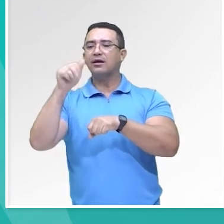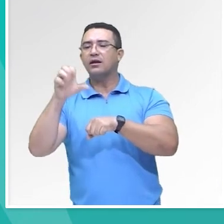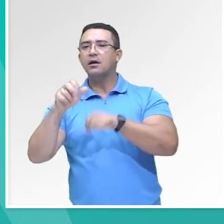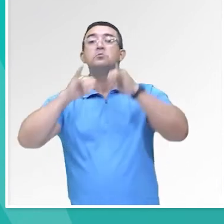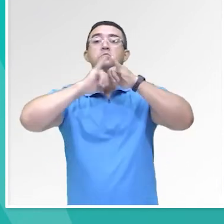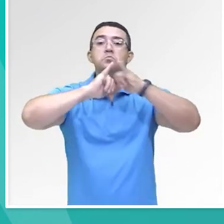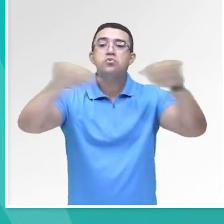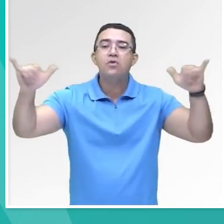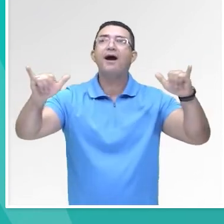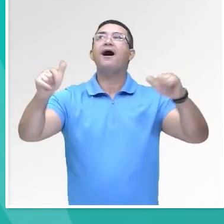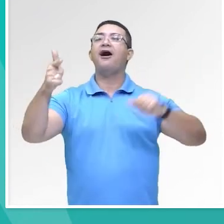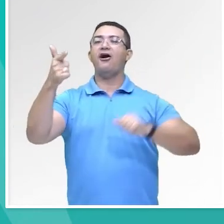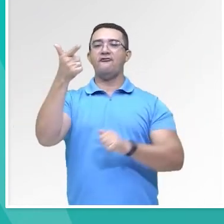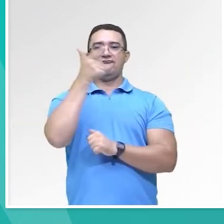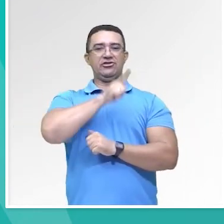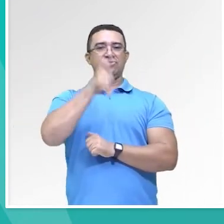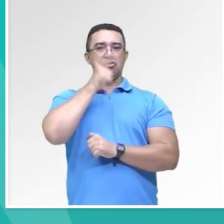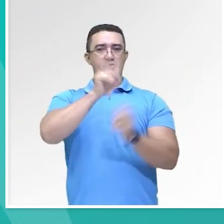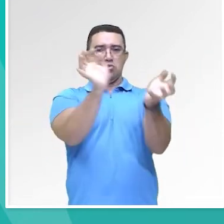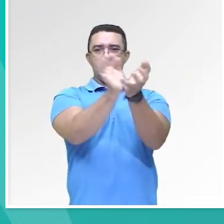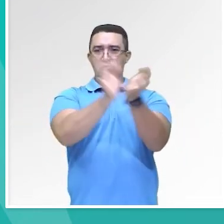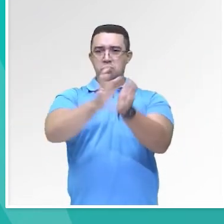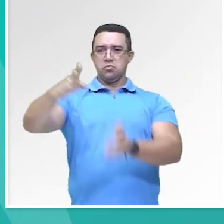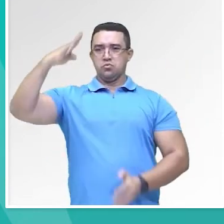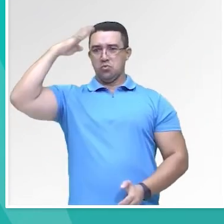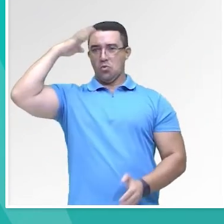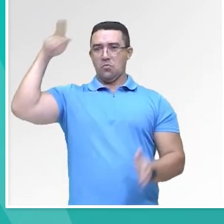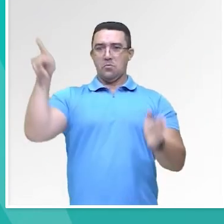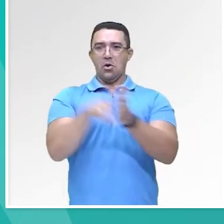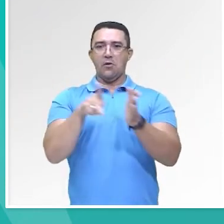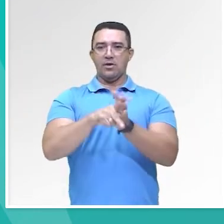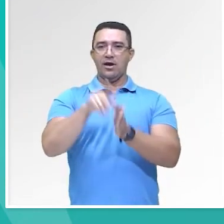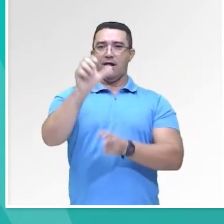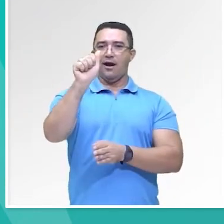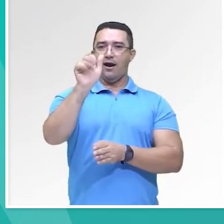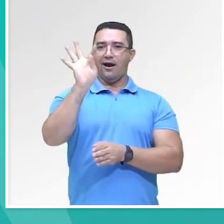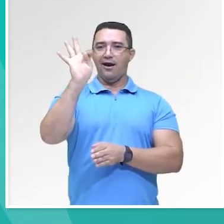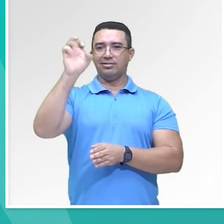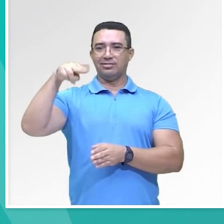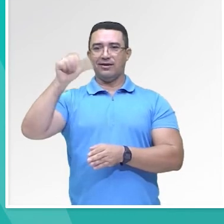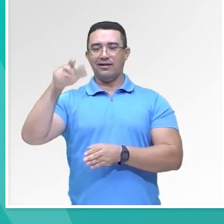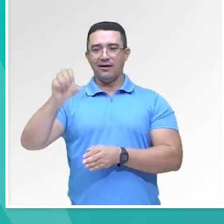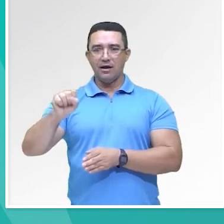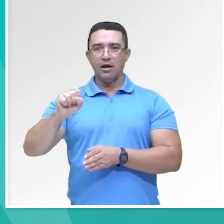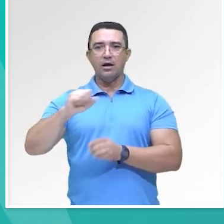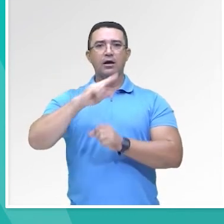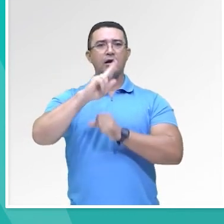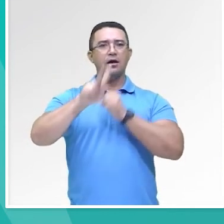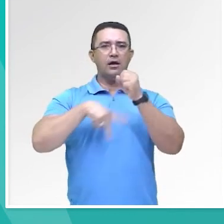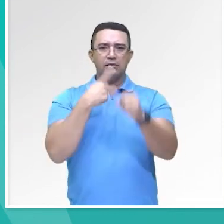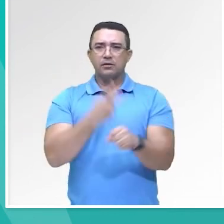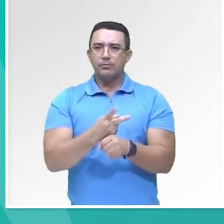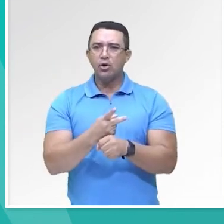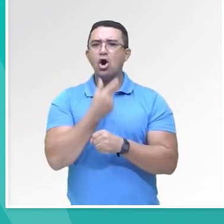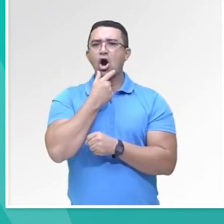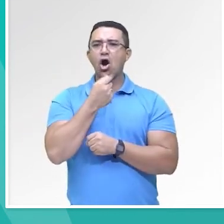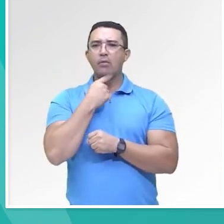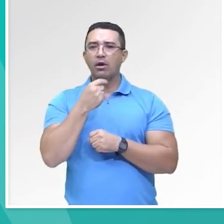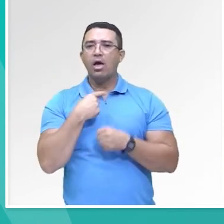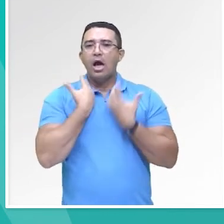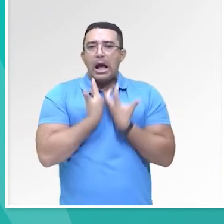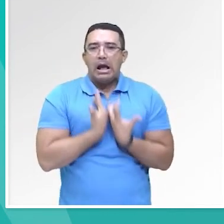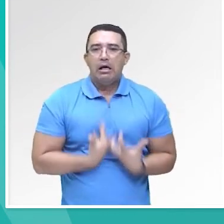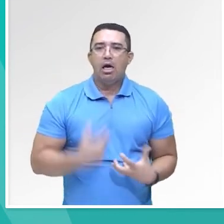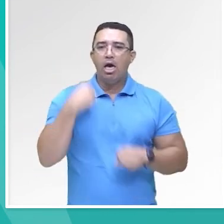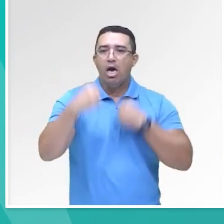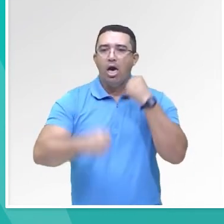a vitória dos exércitos atenienses contra os persas. E logo depois ele teria morrido de exaustão